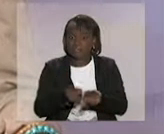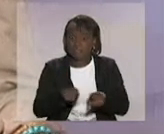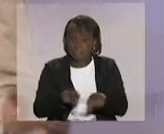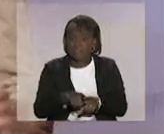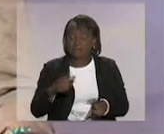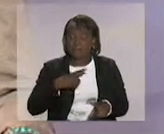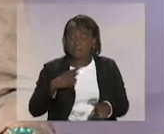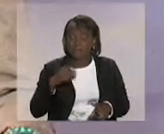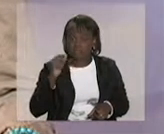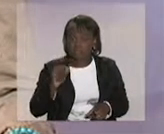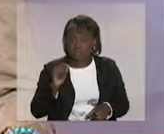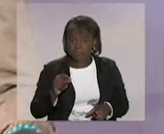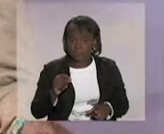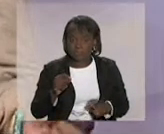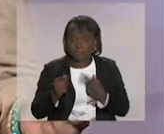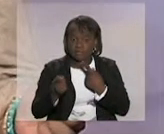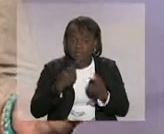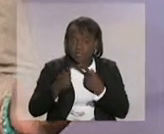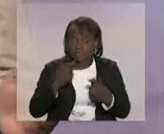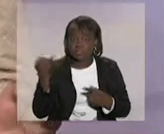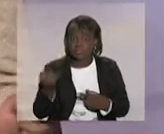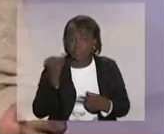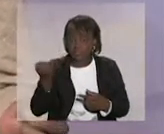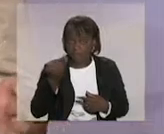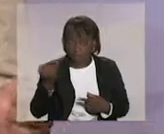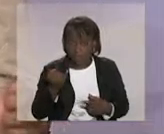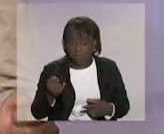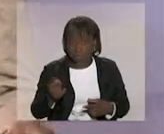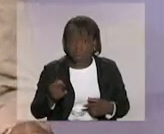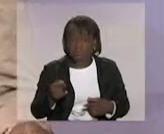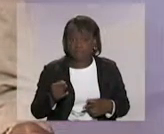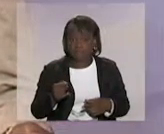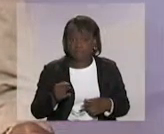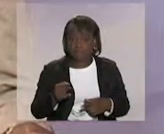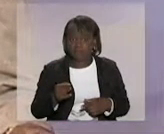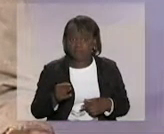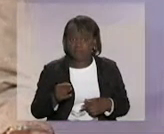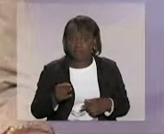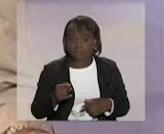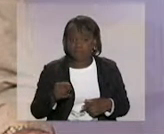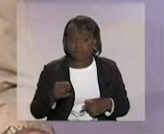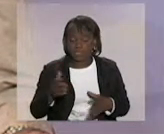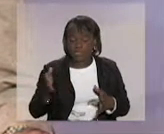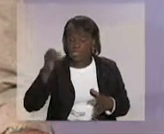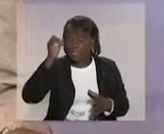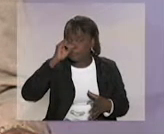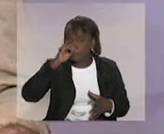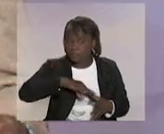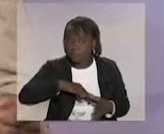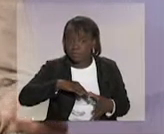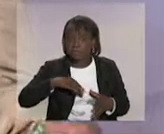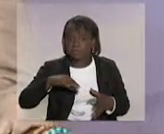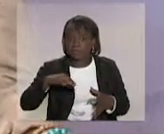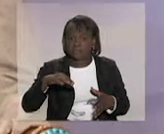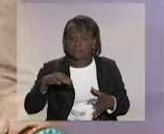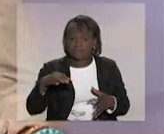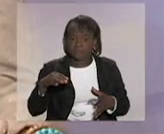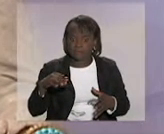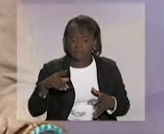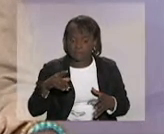pudor, traz também um diálogo muito importante com relação a esse